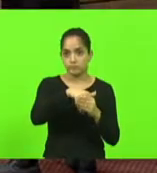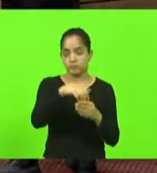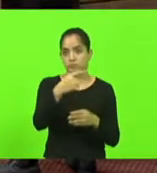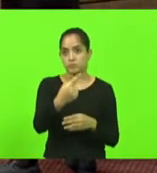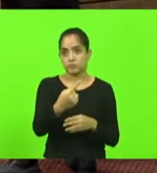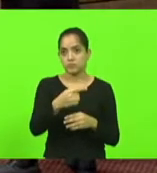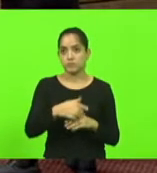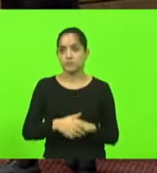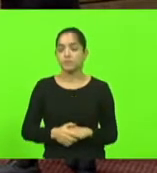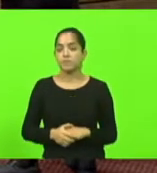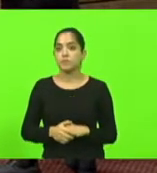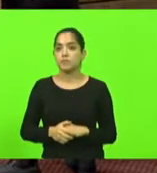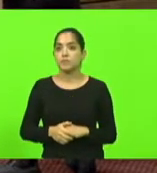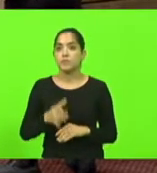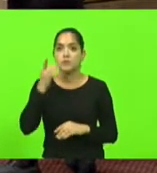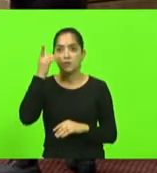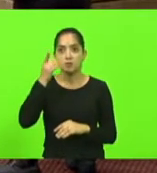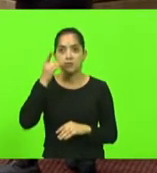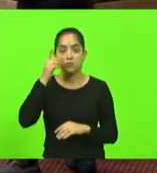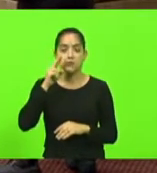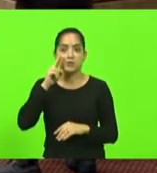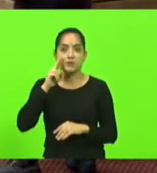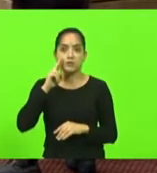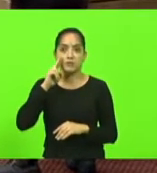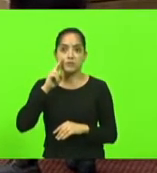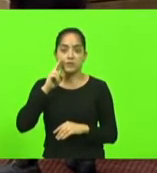vota deputado Ivan Nats?